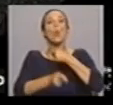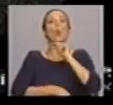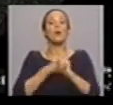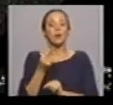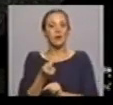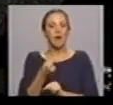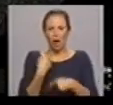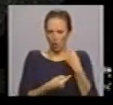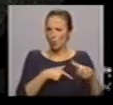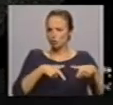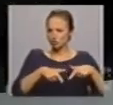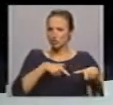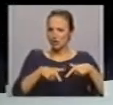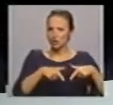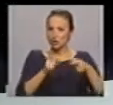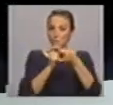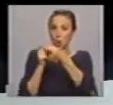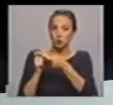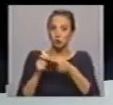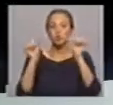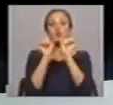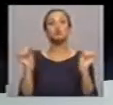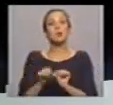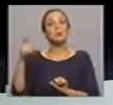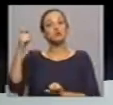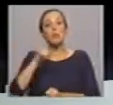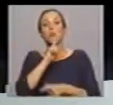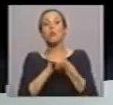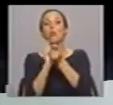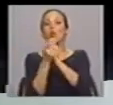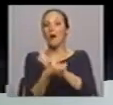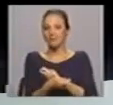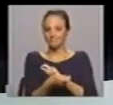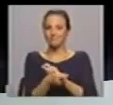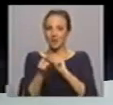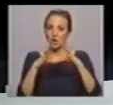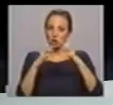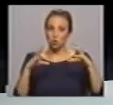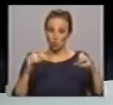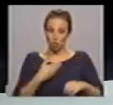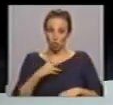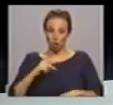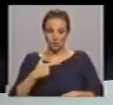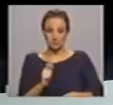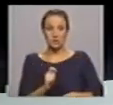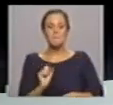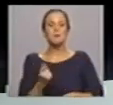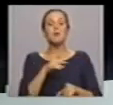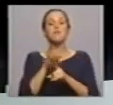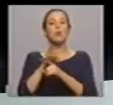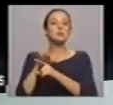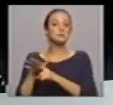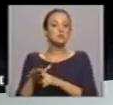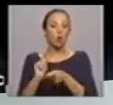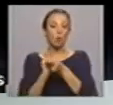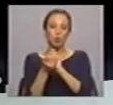há estrelas que passam nas redondezas do sistema solar e que podem agitar, digamos assim, precisamente essa nuvem de Oort. Primeiro impacto evidente, ao agitar essa